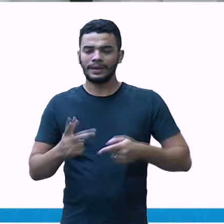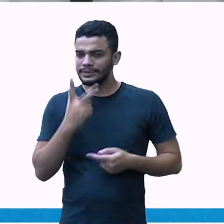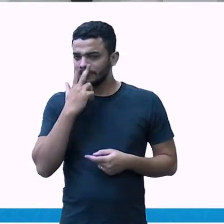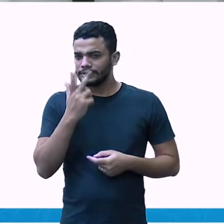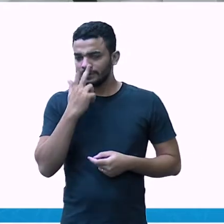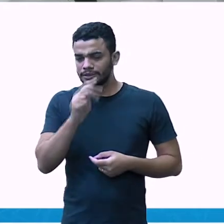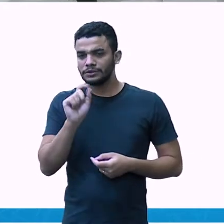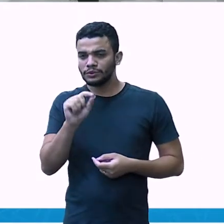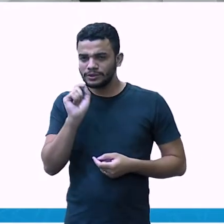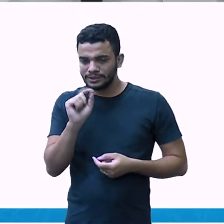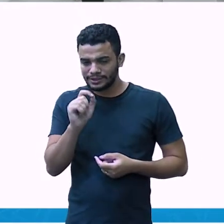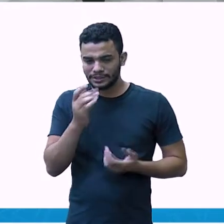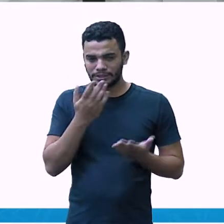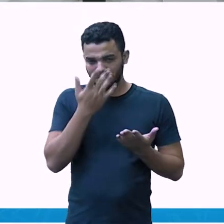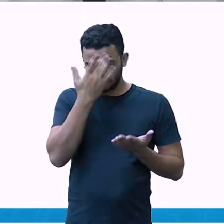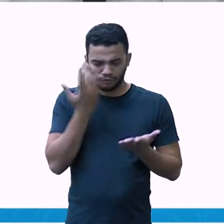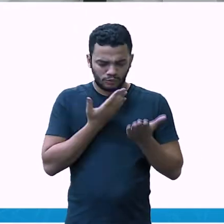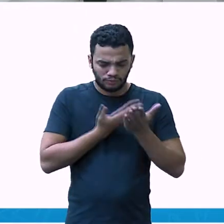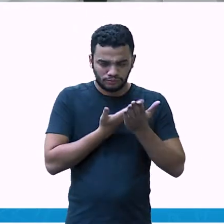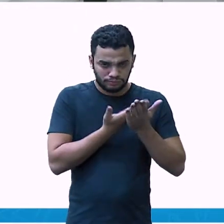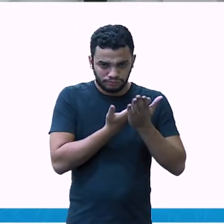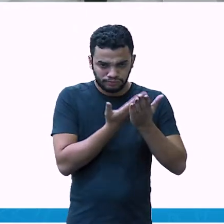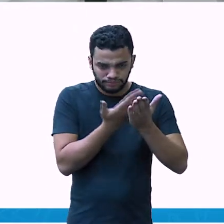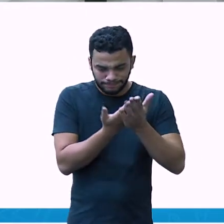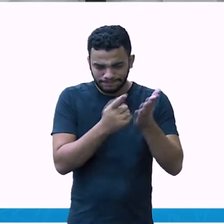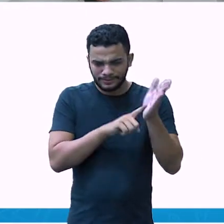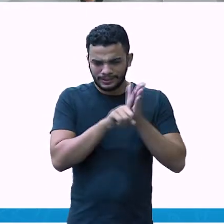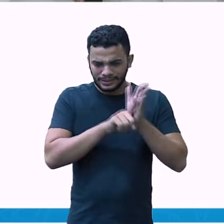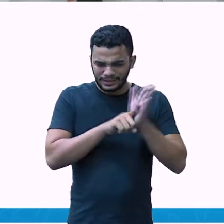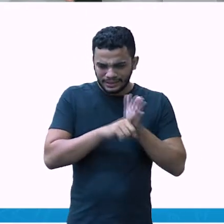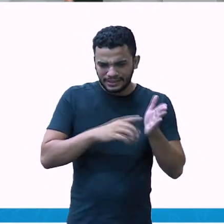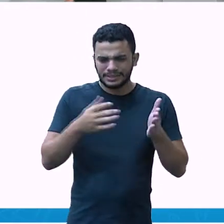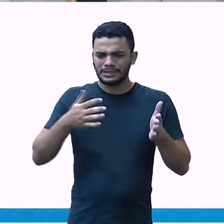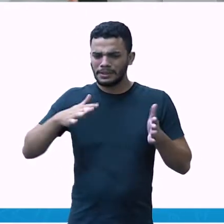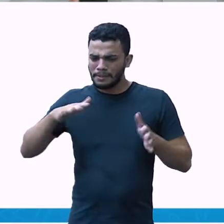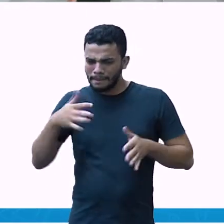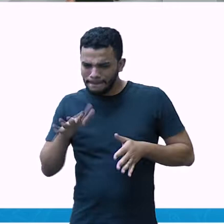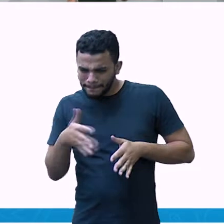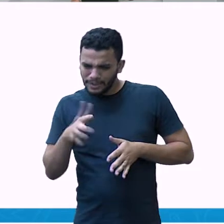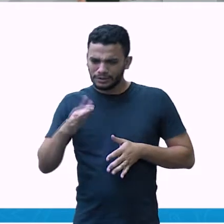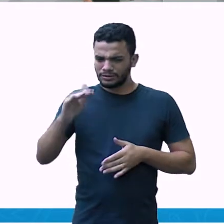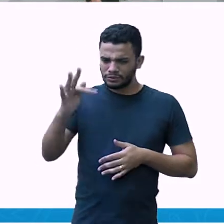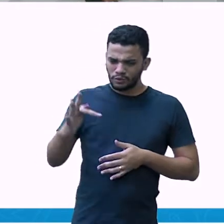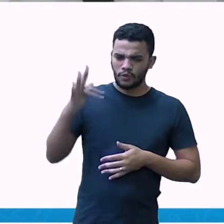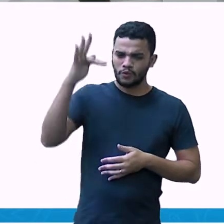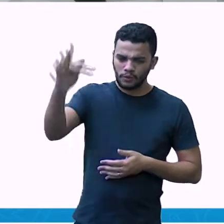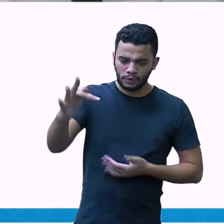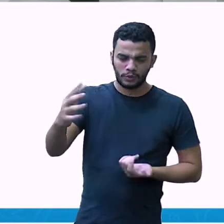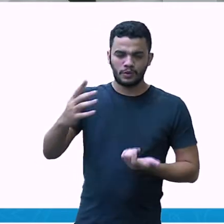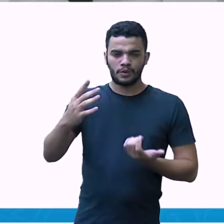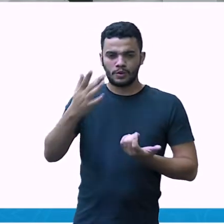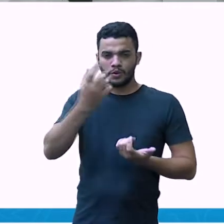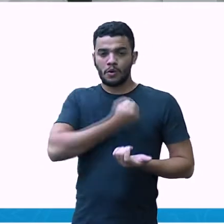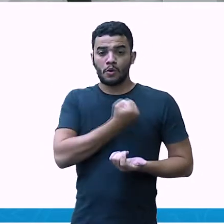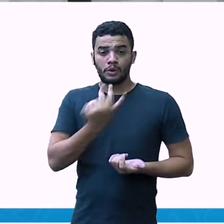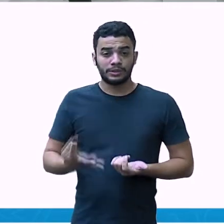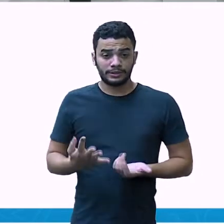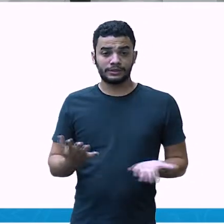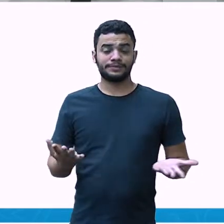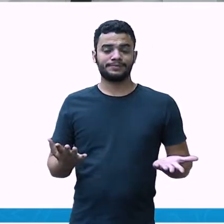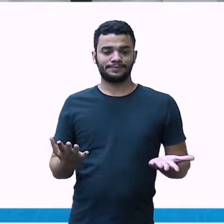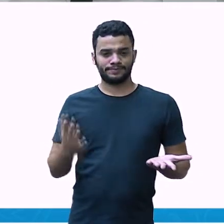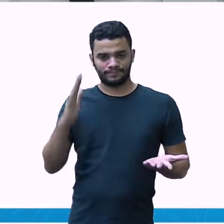fizeram estimativa para o ano de 2050. Então, nós temos aqui